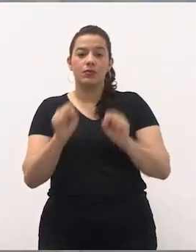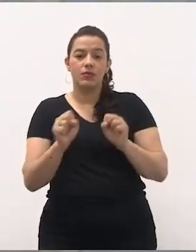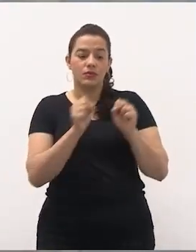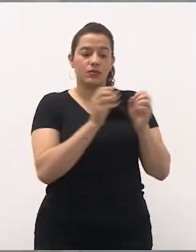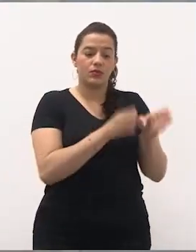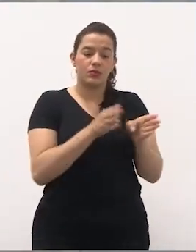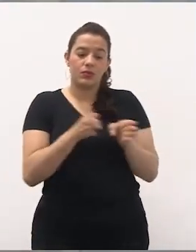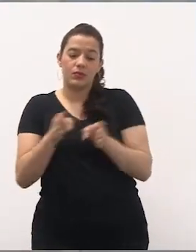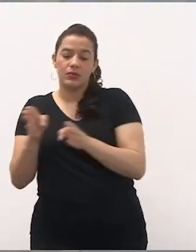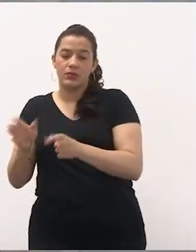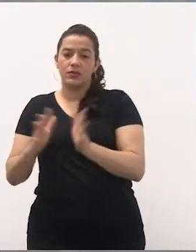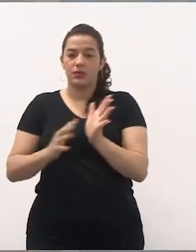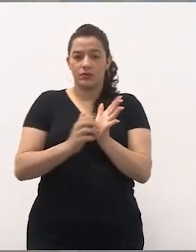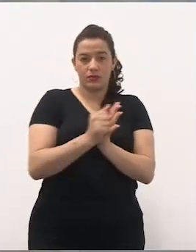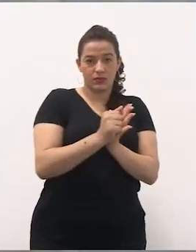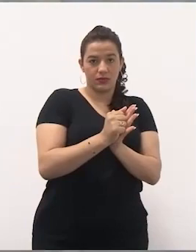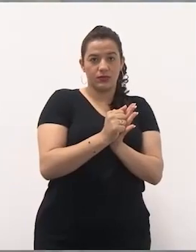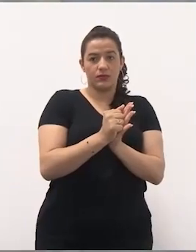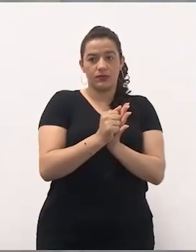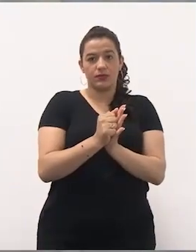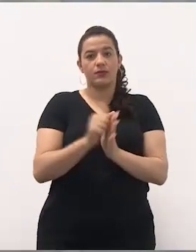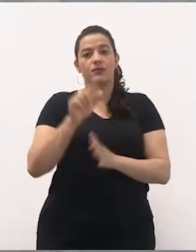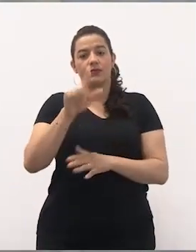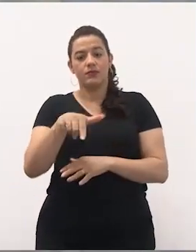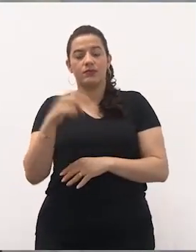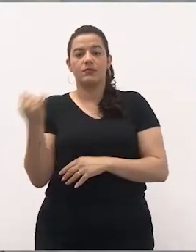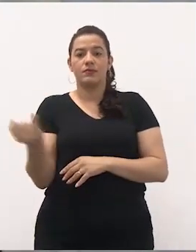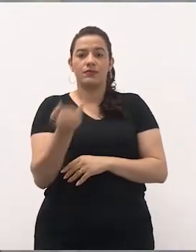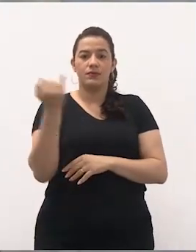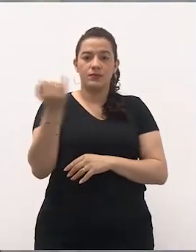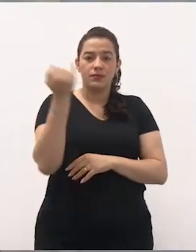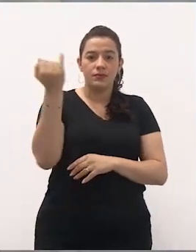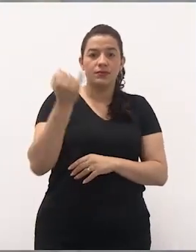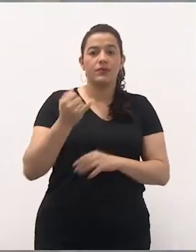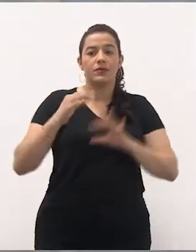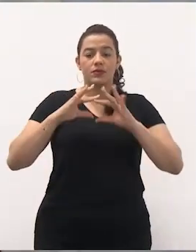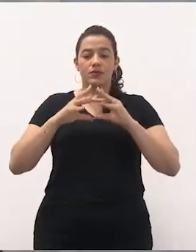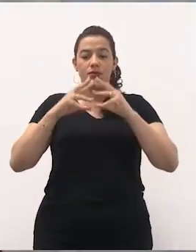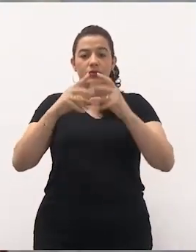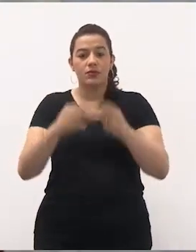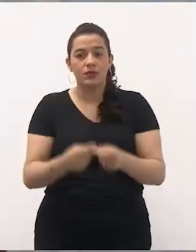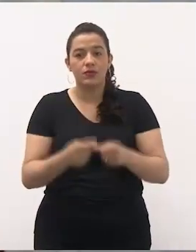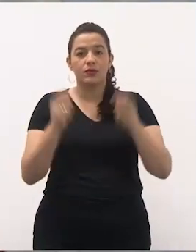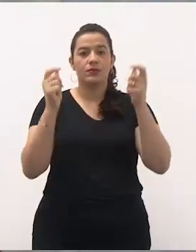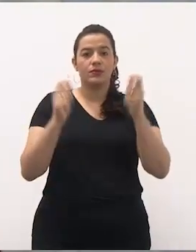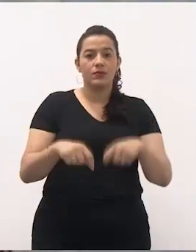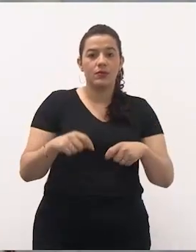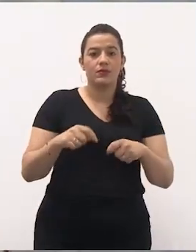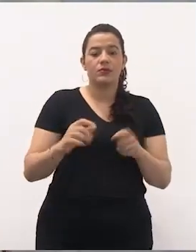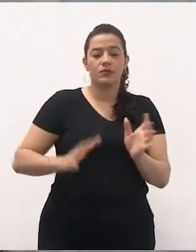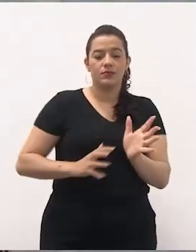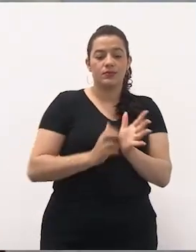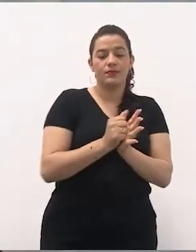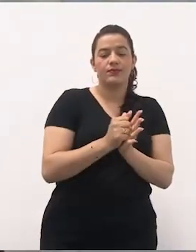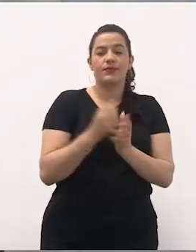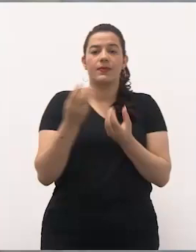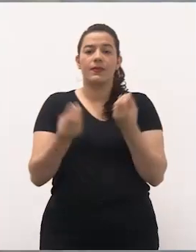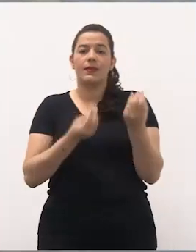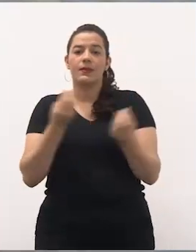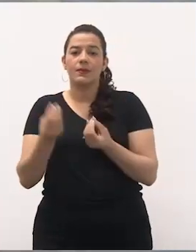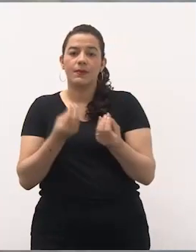os registros, né? Então, vai ser muito importante que todos possam registrar como